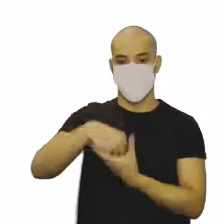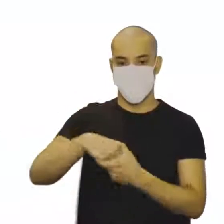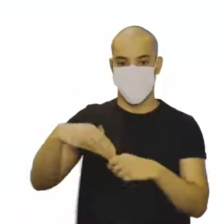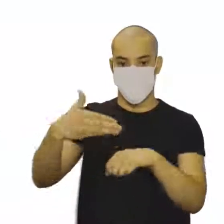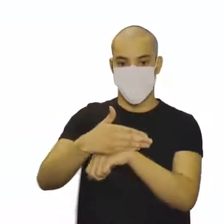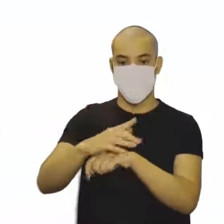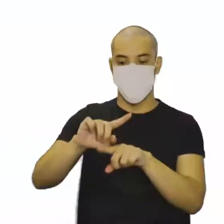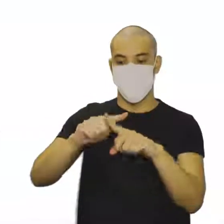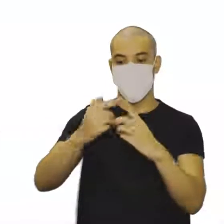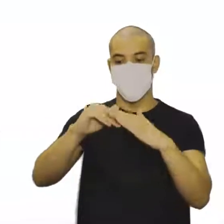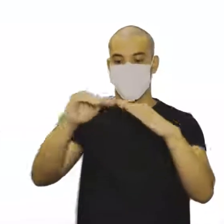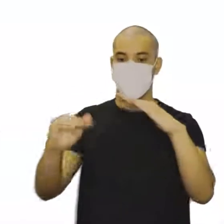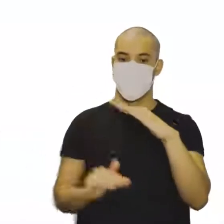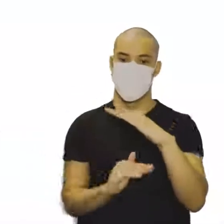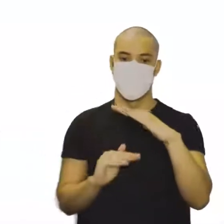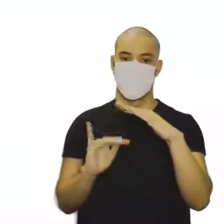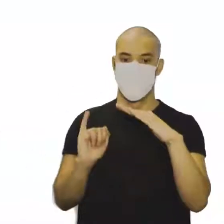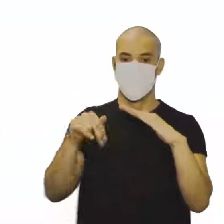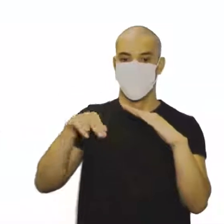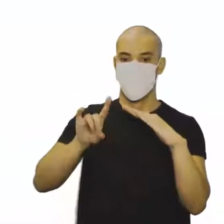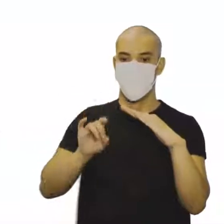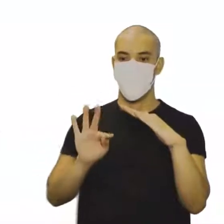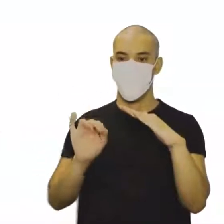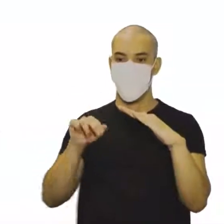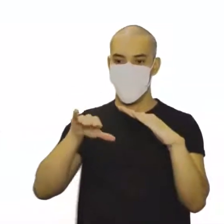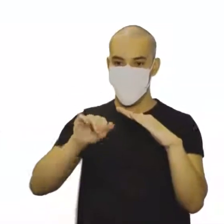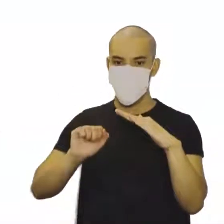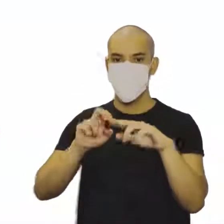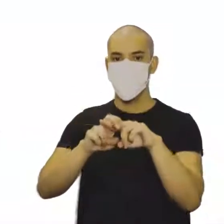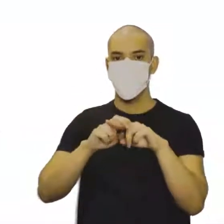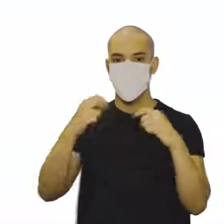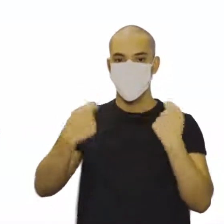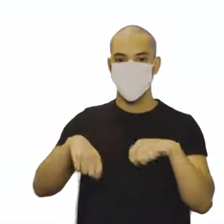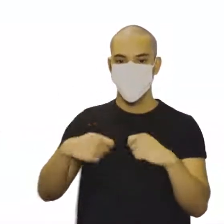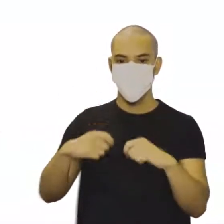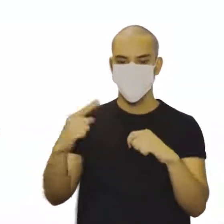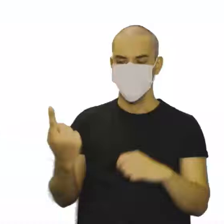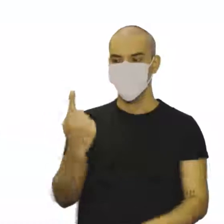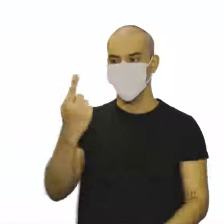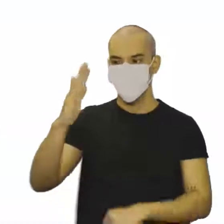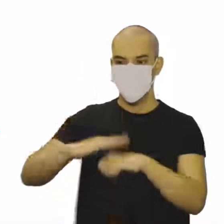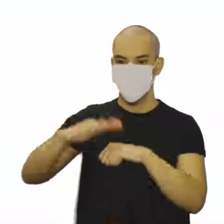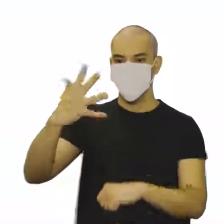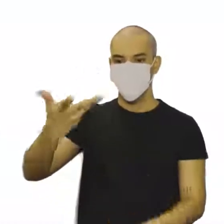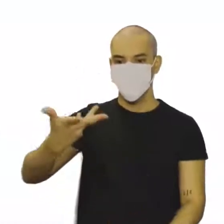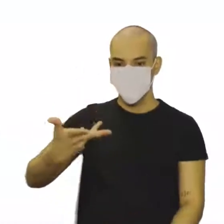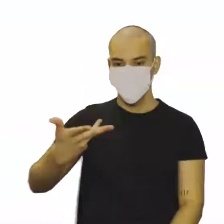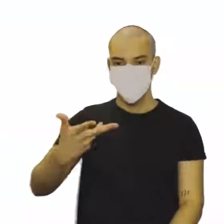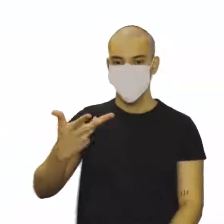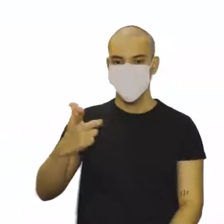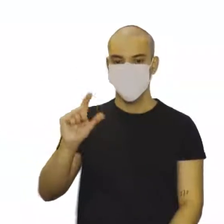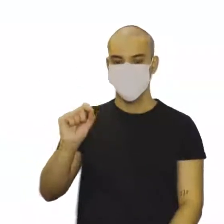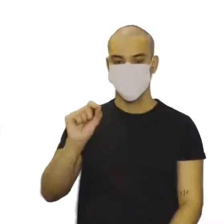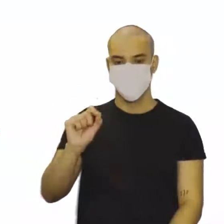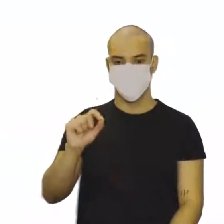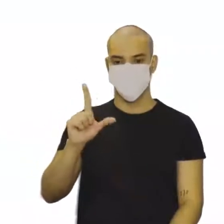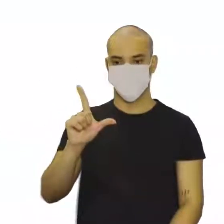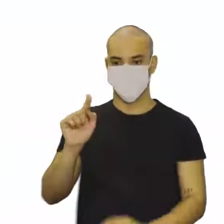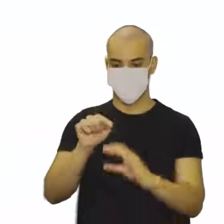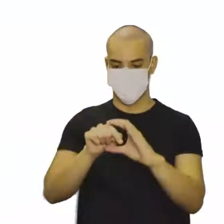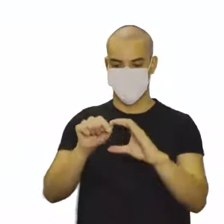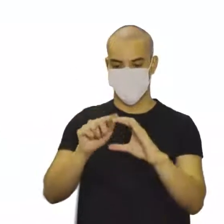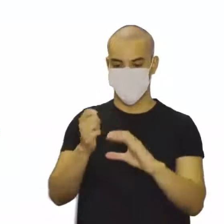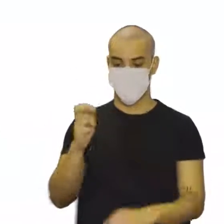baixa indutância, ok? Então, se você precisa do indutor para alta frequência, o indutor são aqueles de núcleo